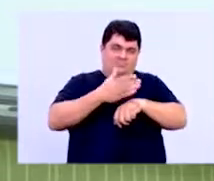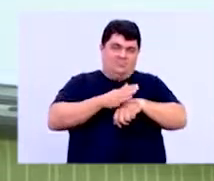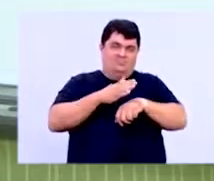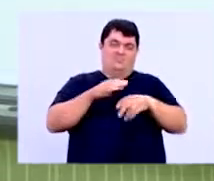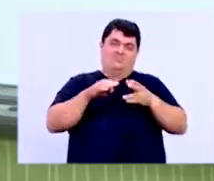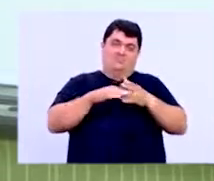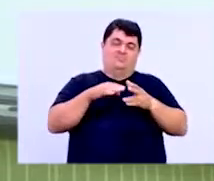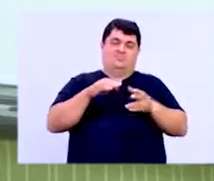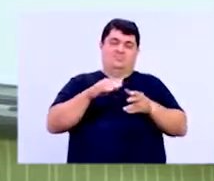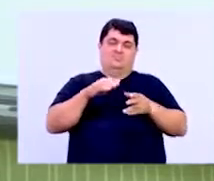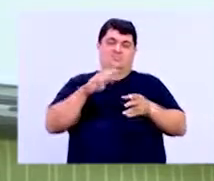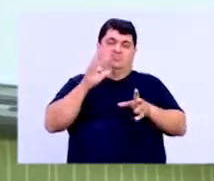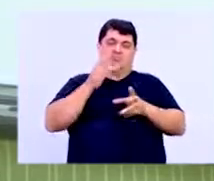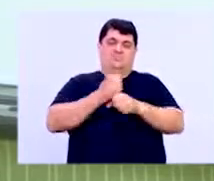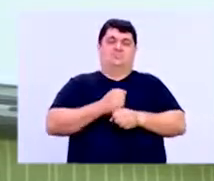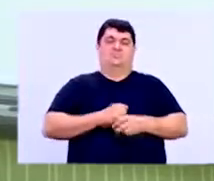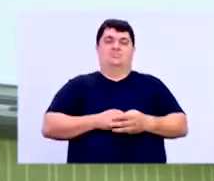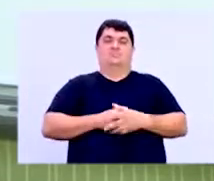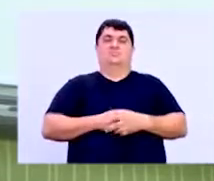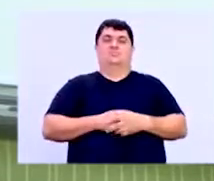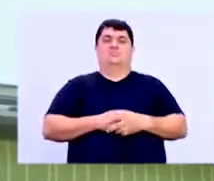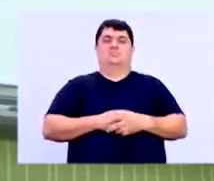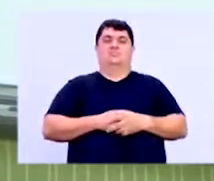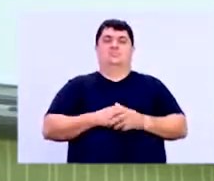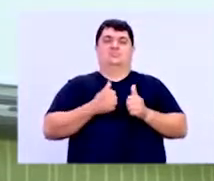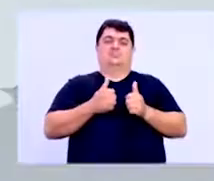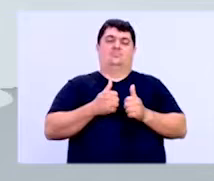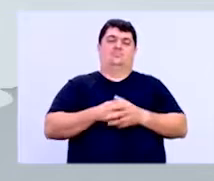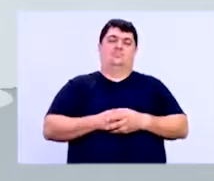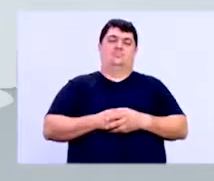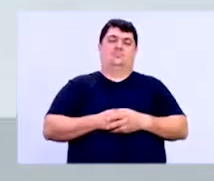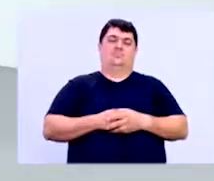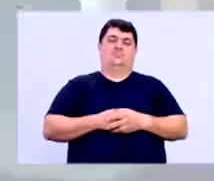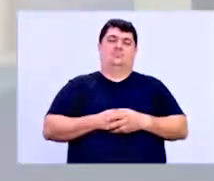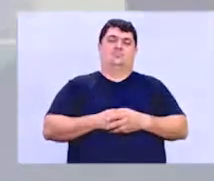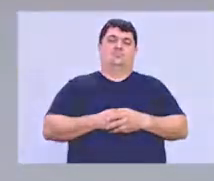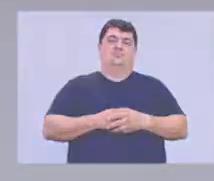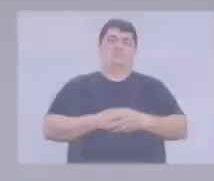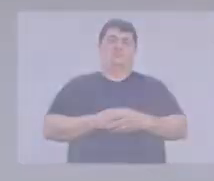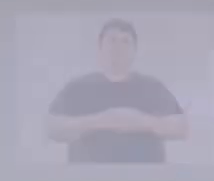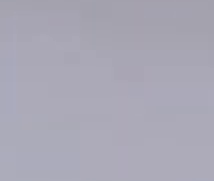reforçar nossos conhecimentos aprendidos hoje. Beleza, aluno?